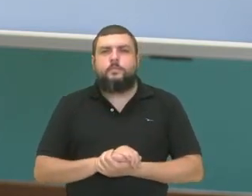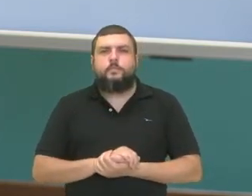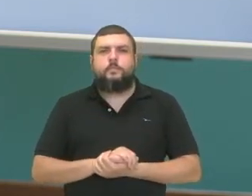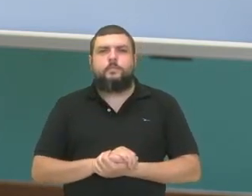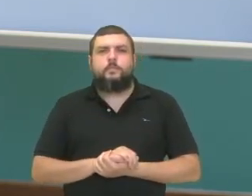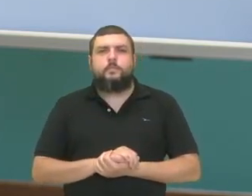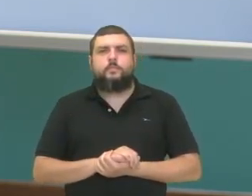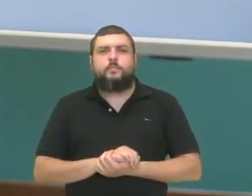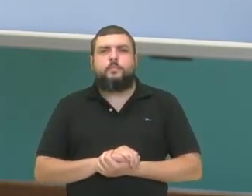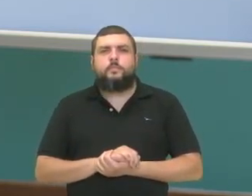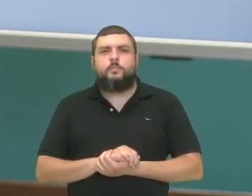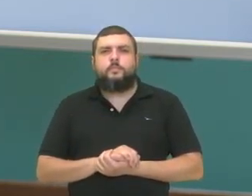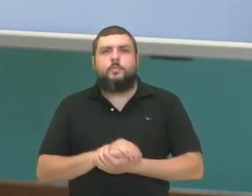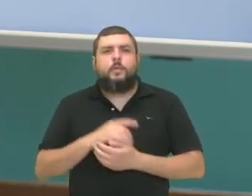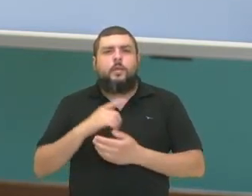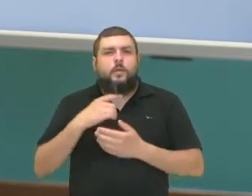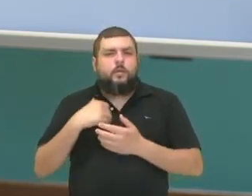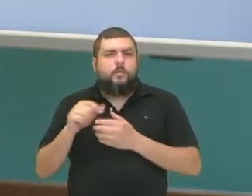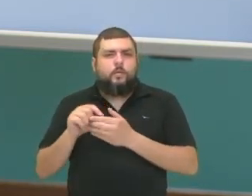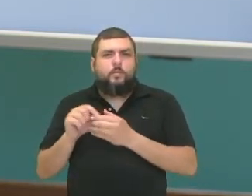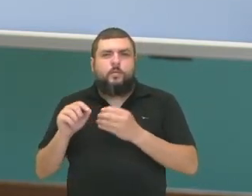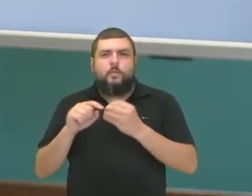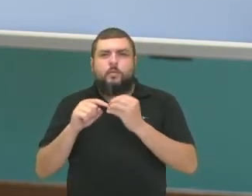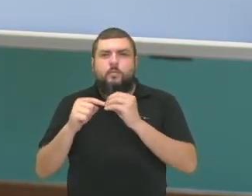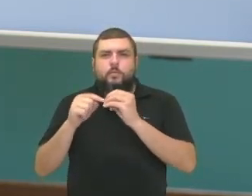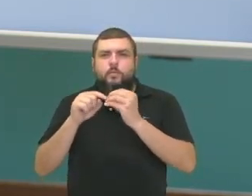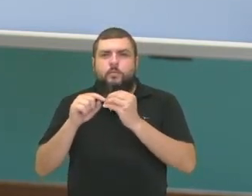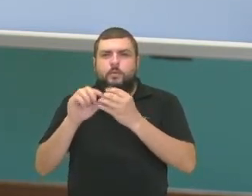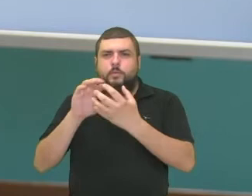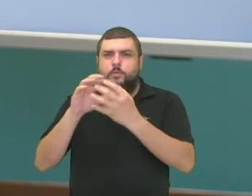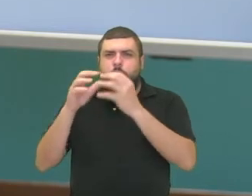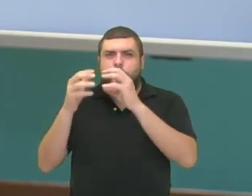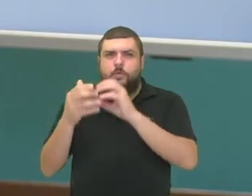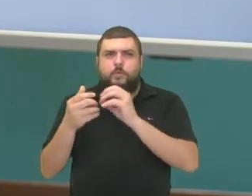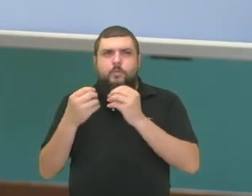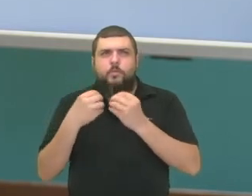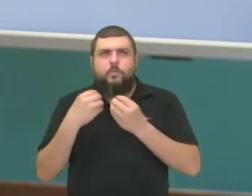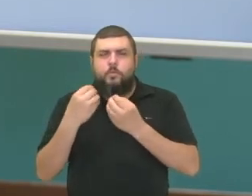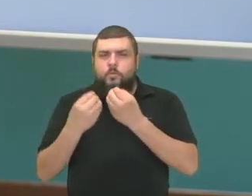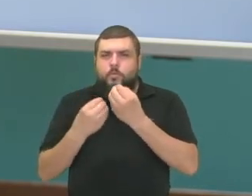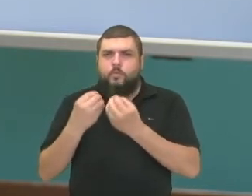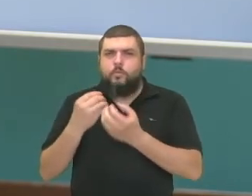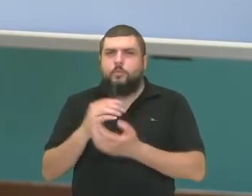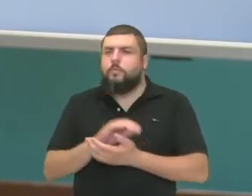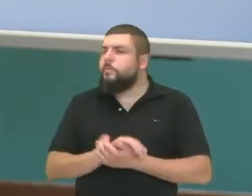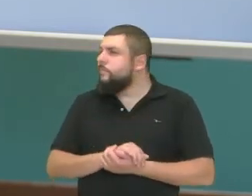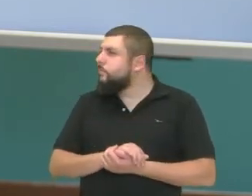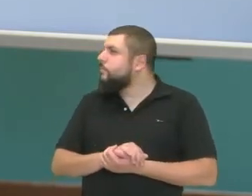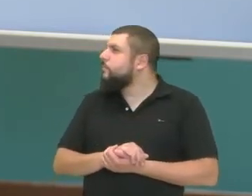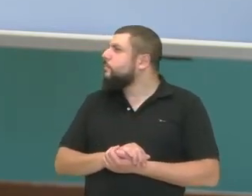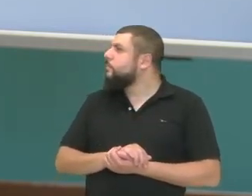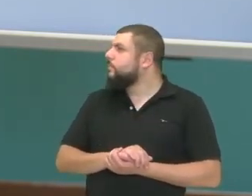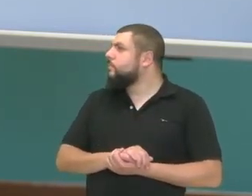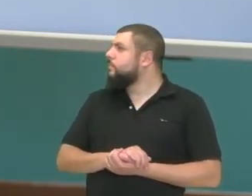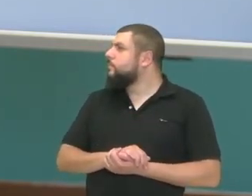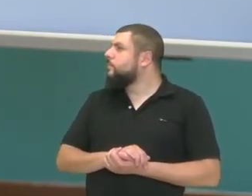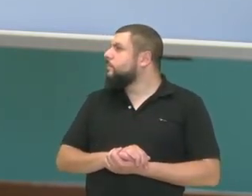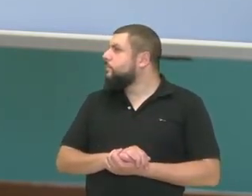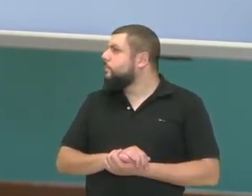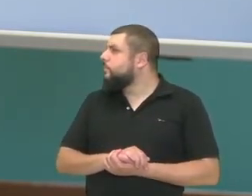isomeria plana ou constitucional. Nós temos a isomeria de função, cadeia, posição, metameria